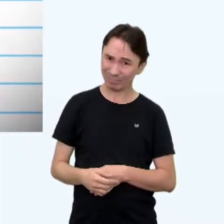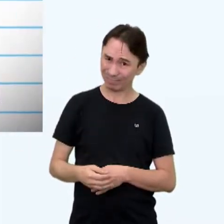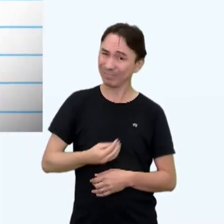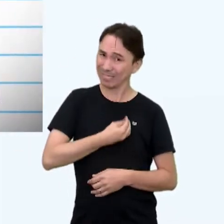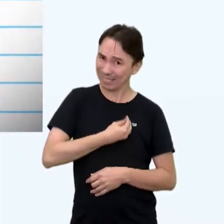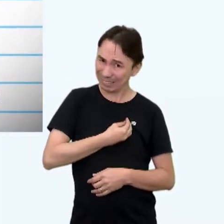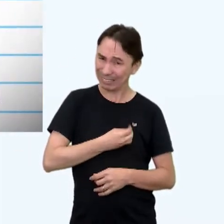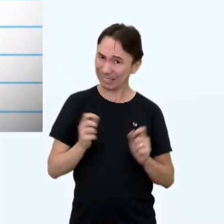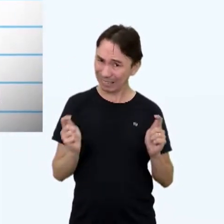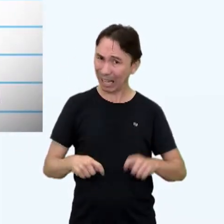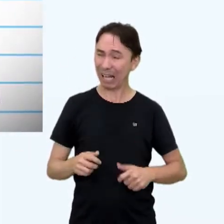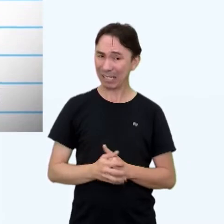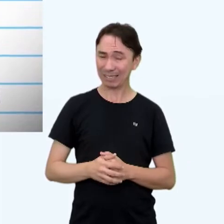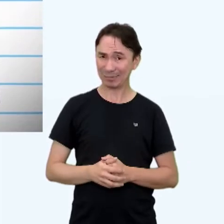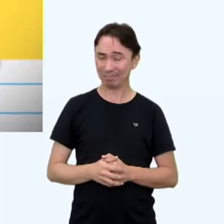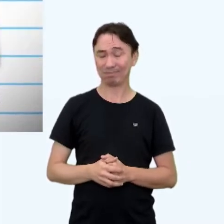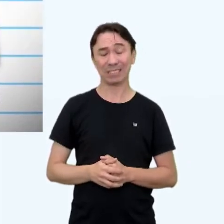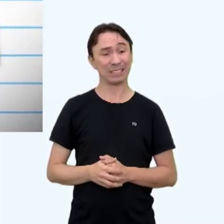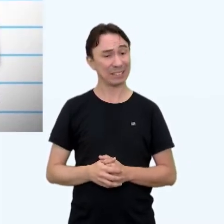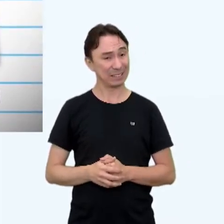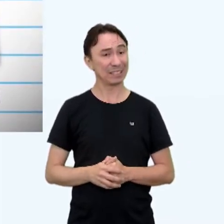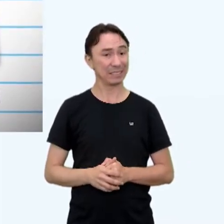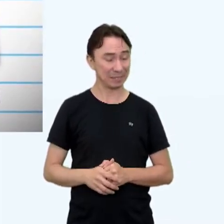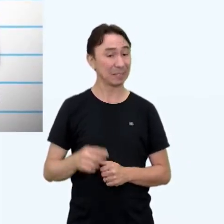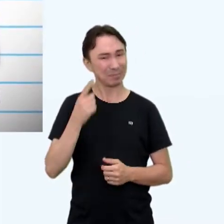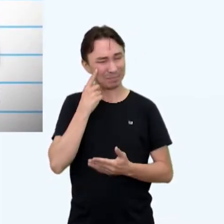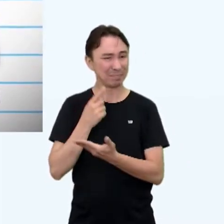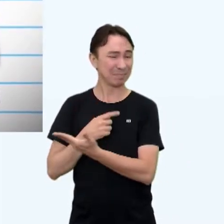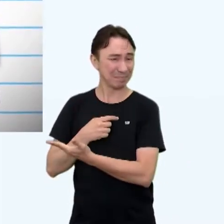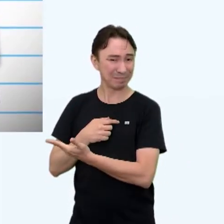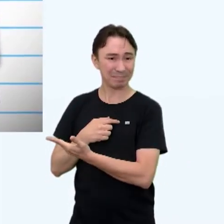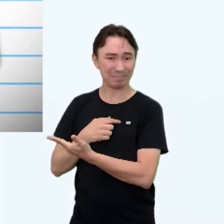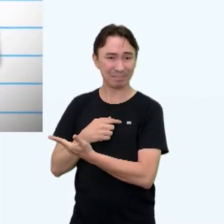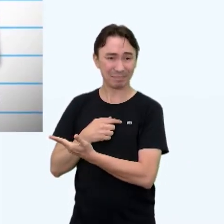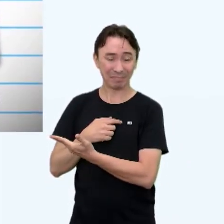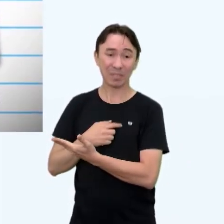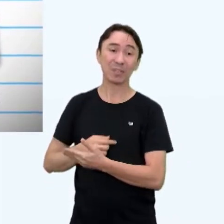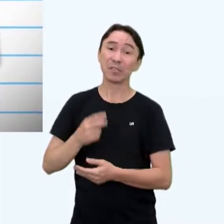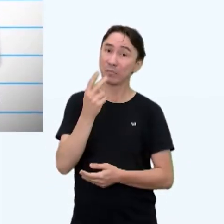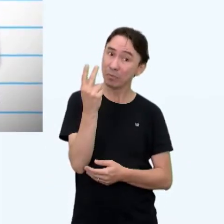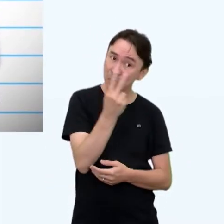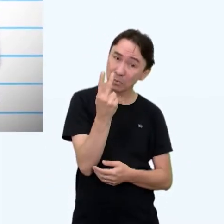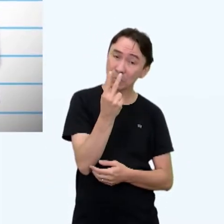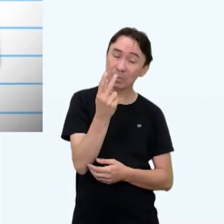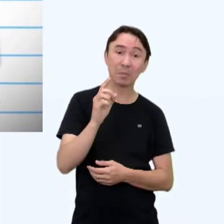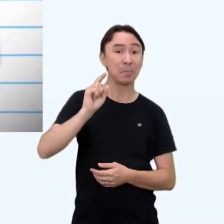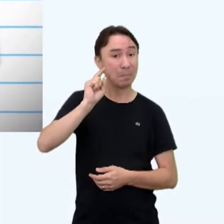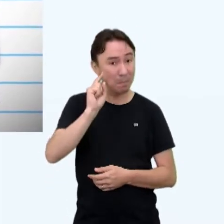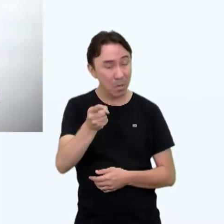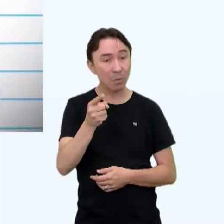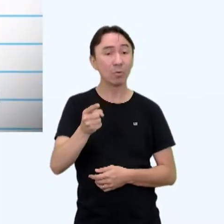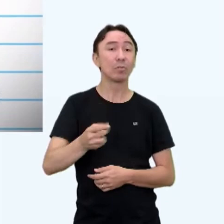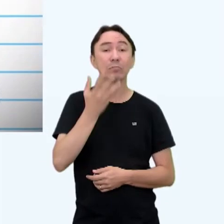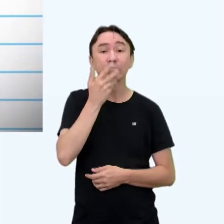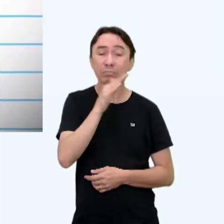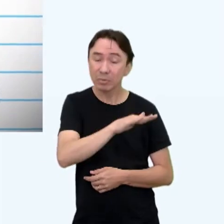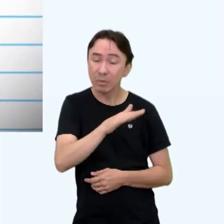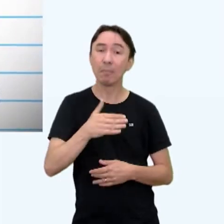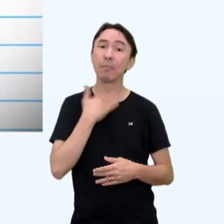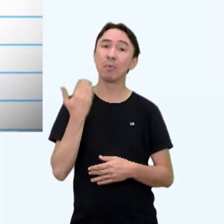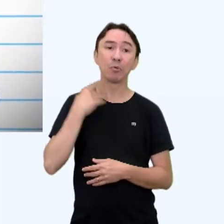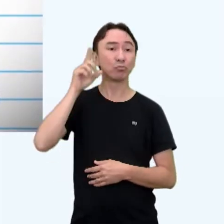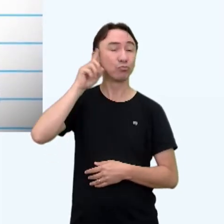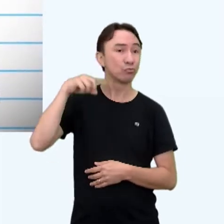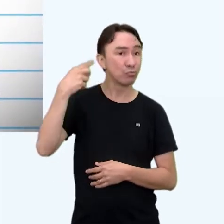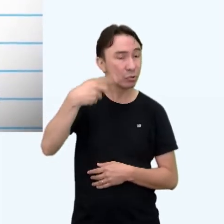As consequências são nefastas. De acordo com a Unicef, morrem 22 mil crianças todos os dias devido à pobreza. 805 milhões